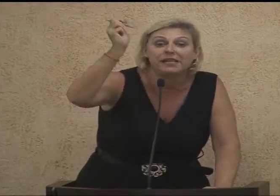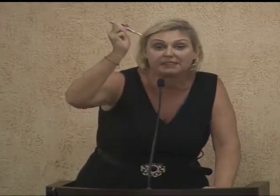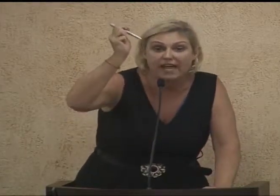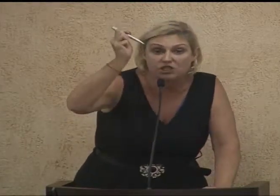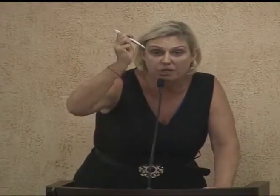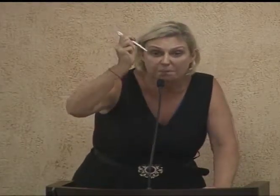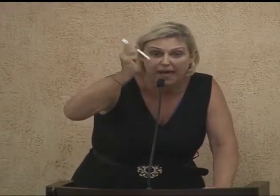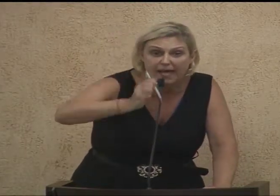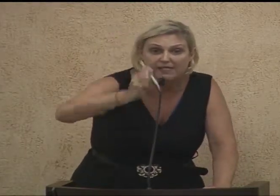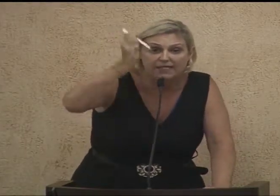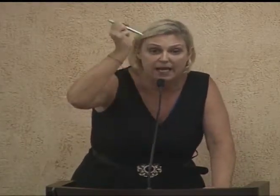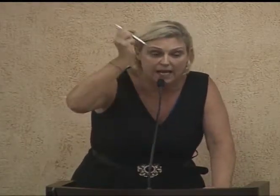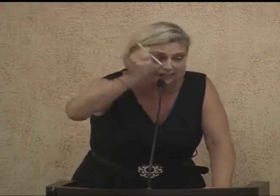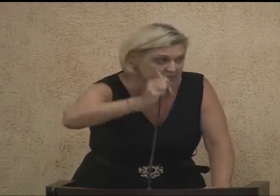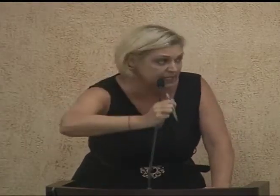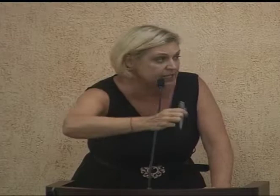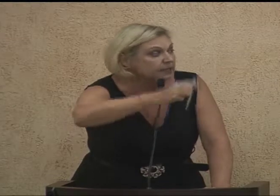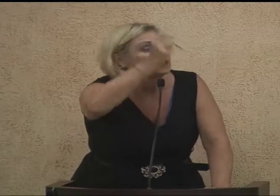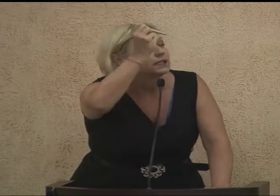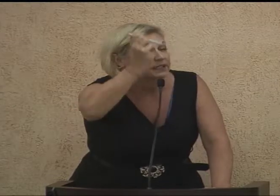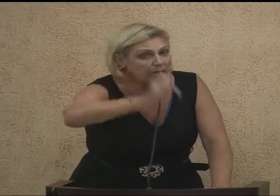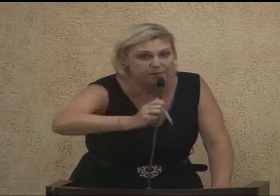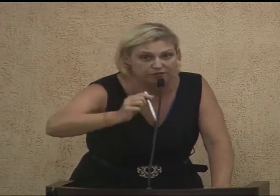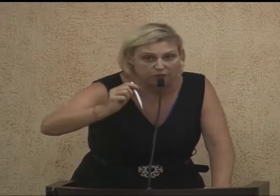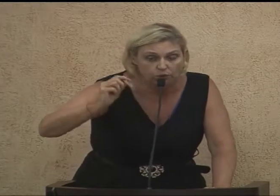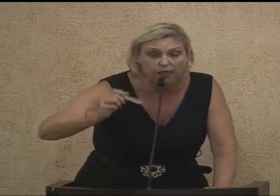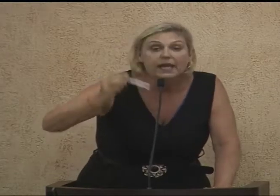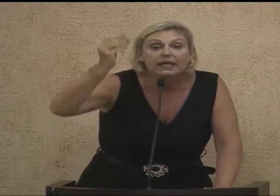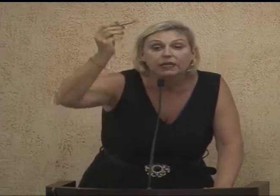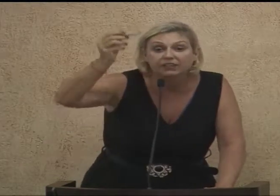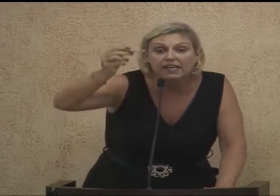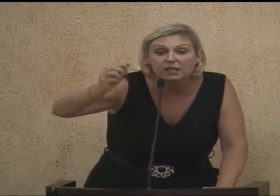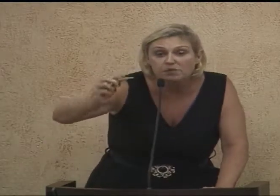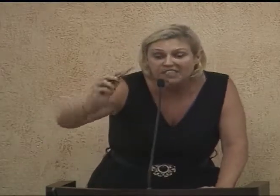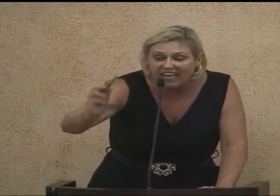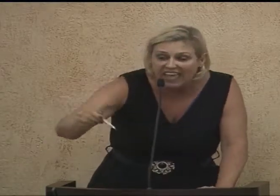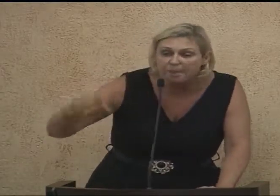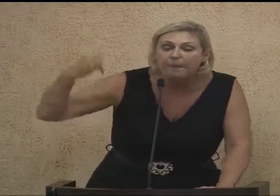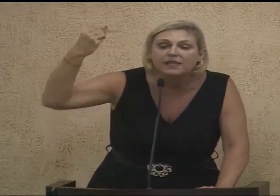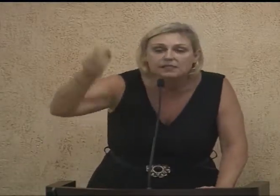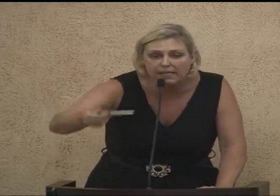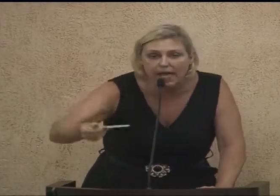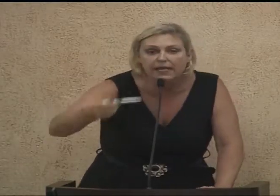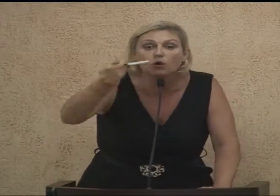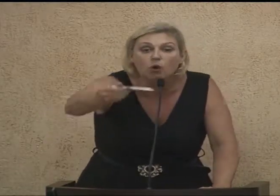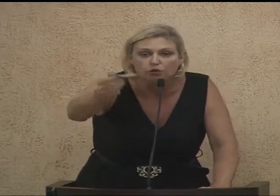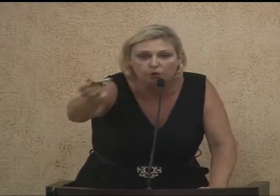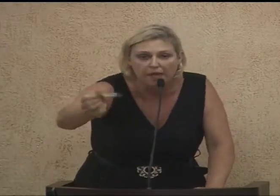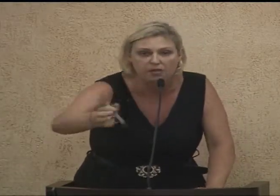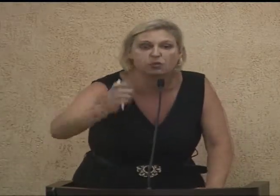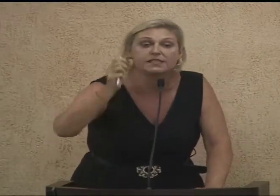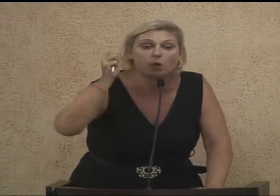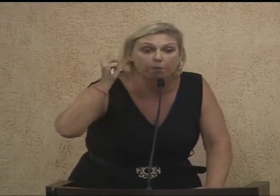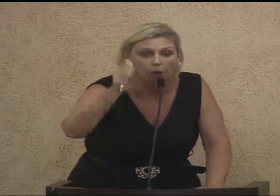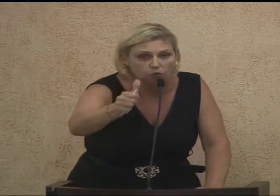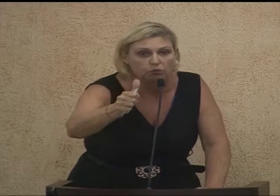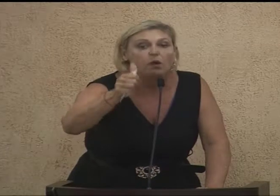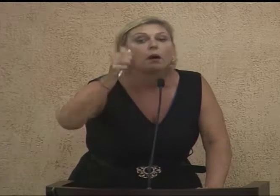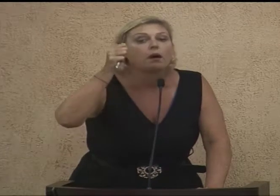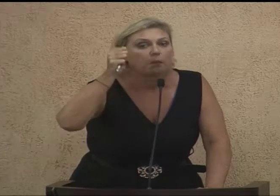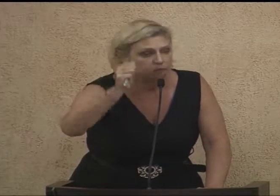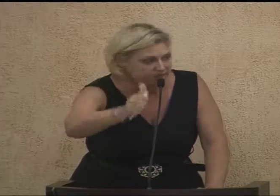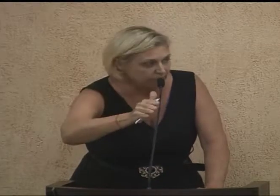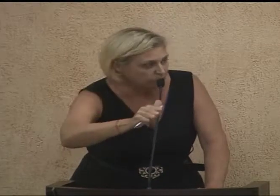a bilhetagem passa a ser da prefeitura. Não teremos que repassar em outro médico. Esse é um